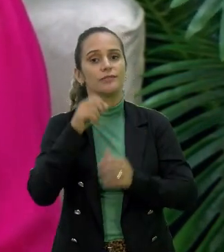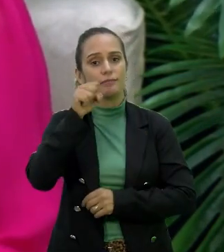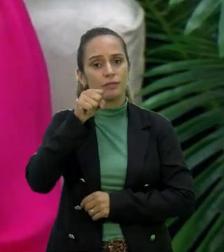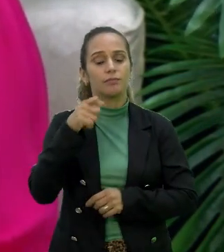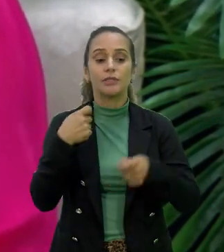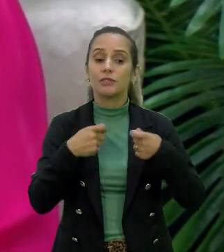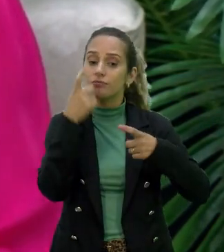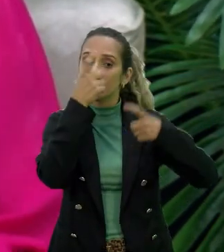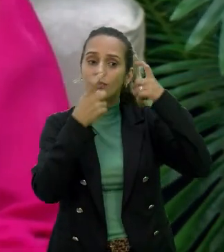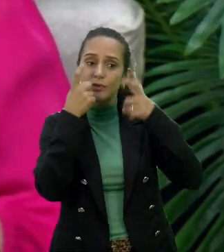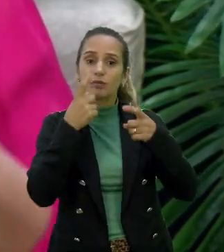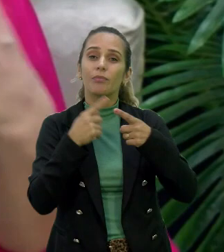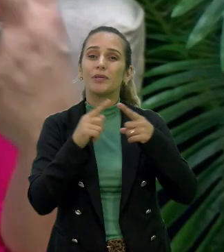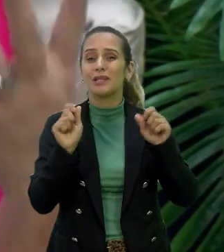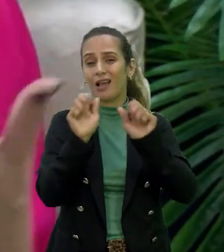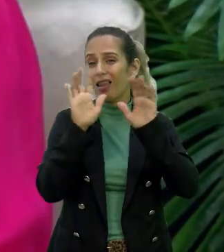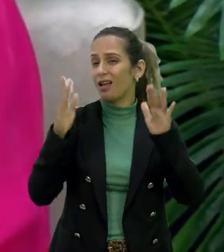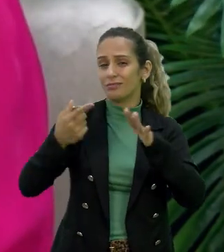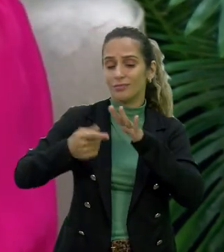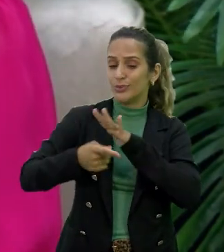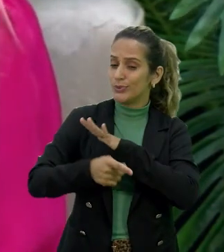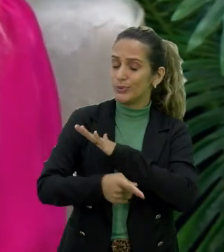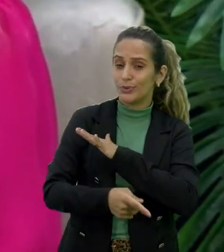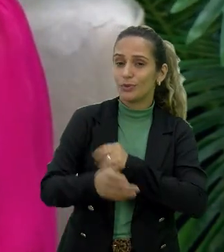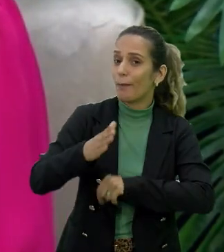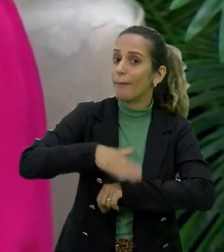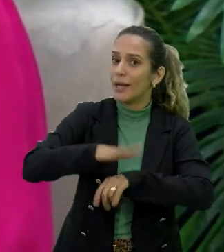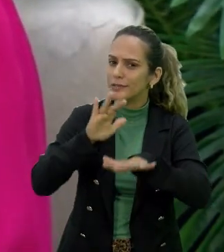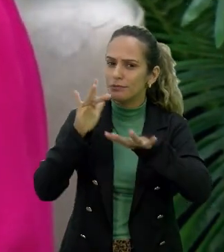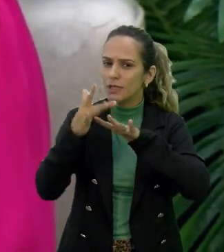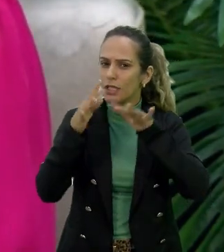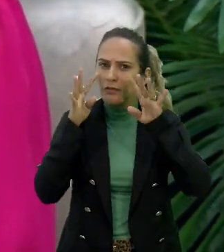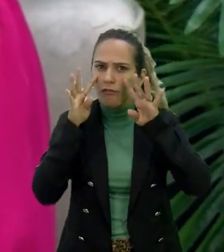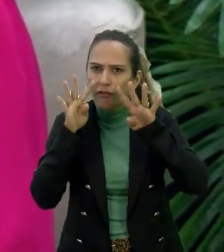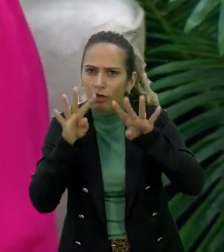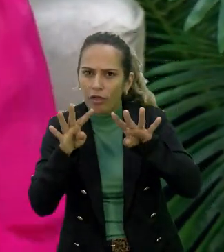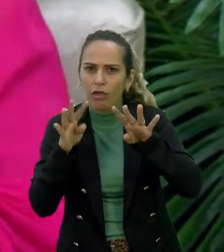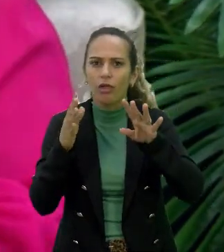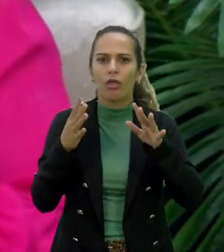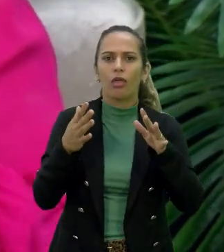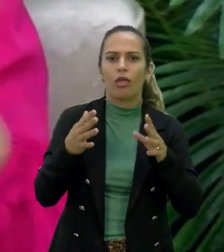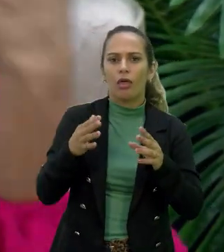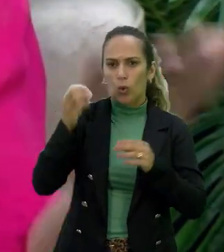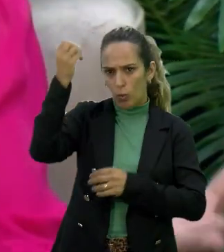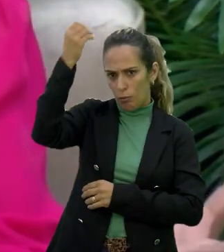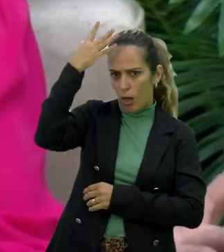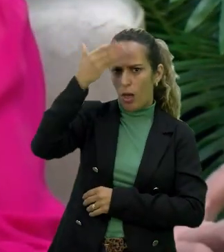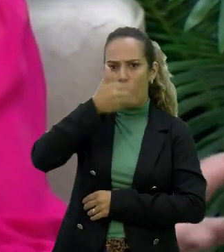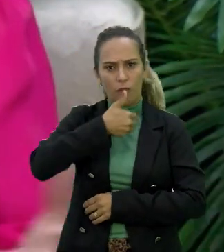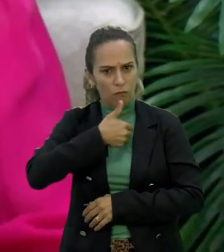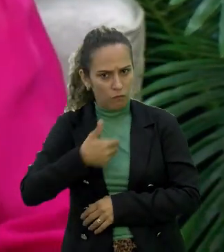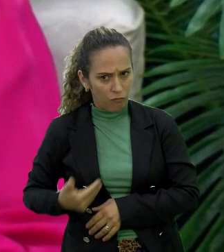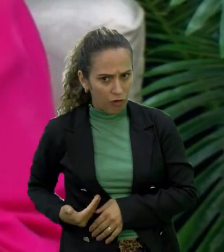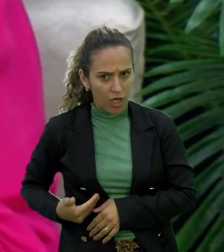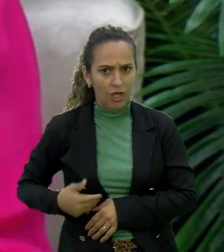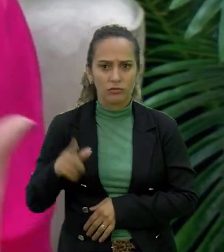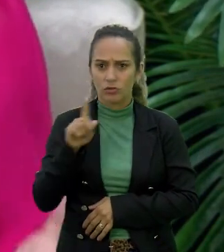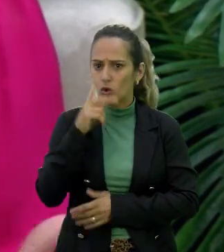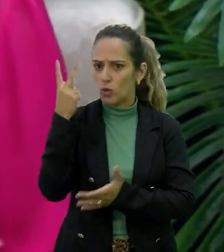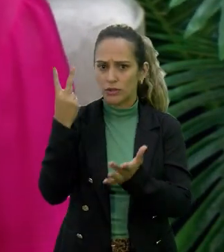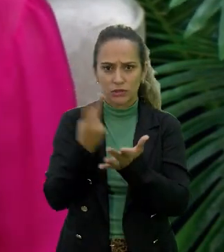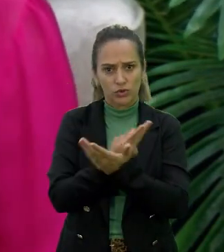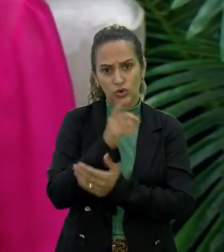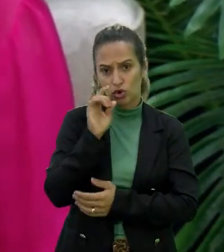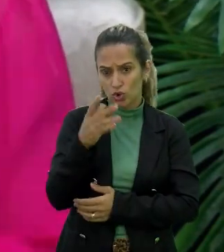uma preocupação é claro que é muito mais profundo do que só a gente tem na mídia né Não adianta culpar o governo passado isso não